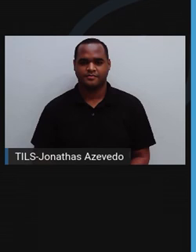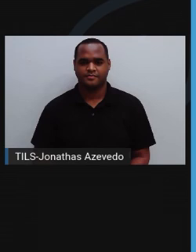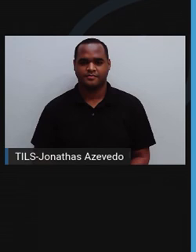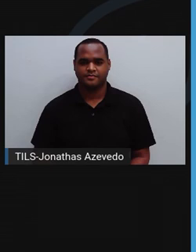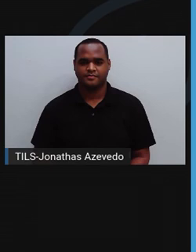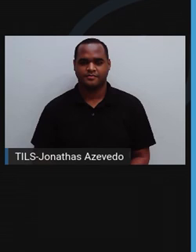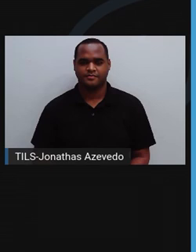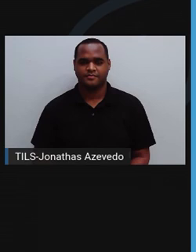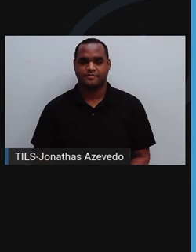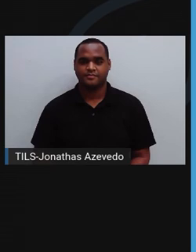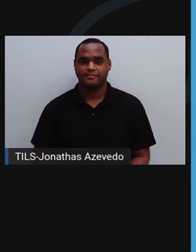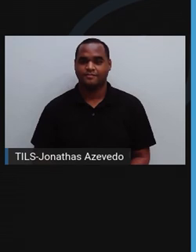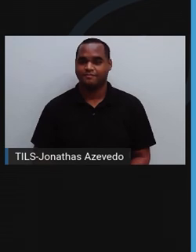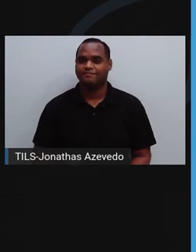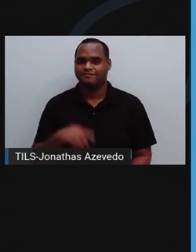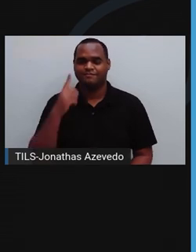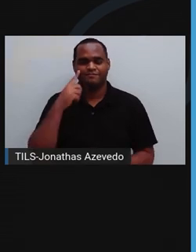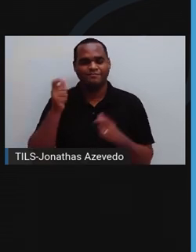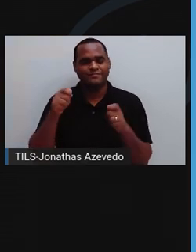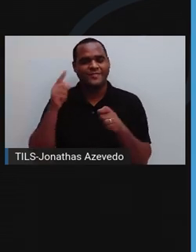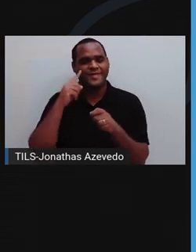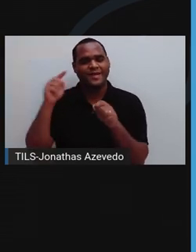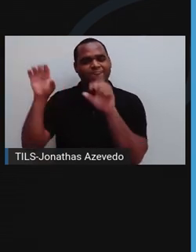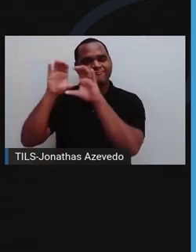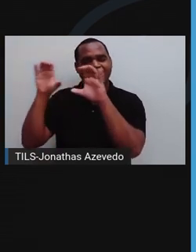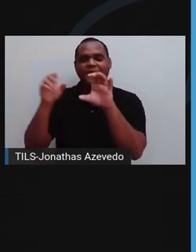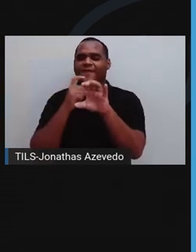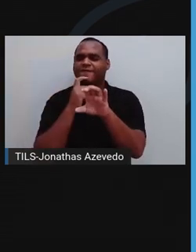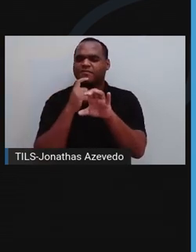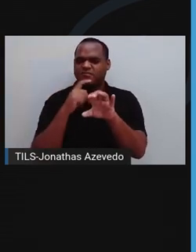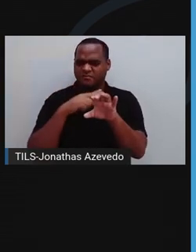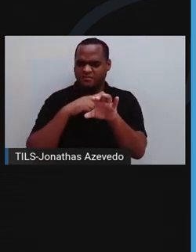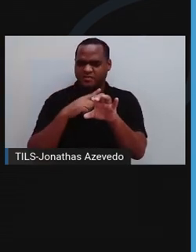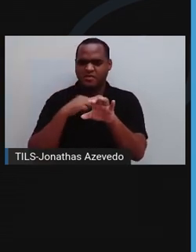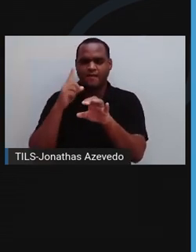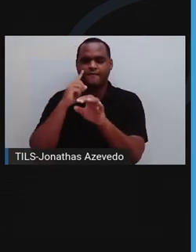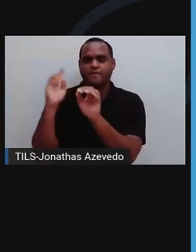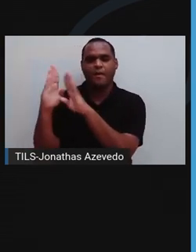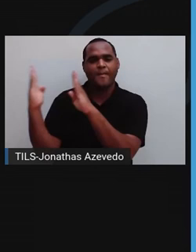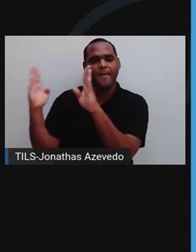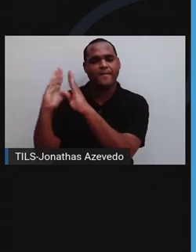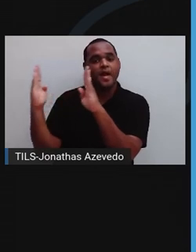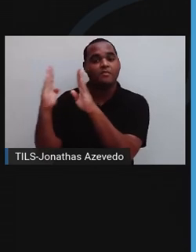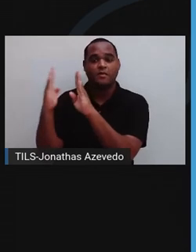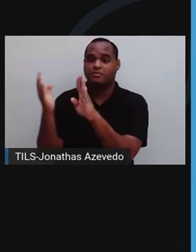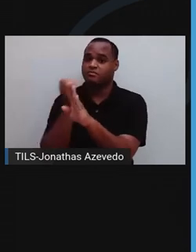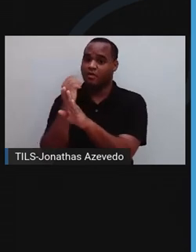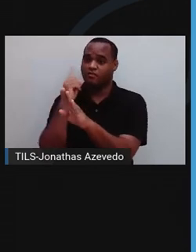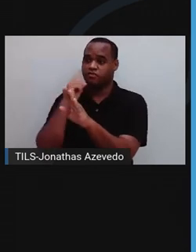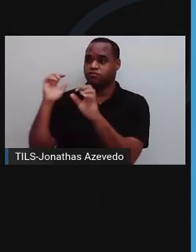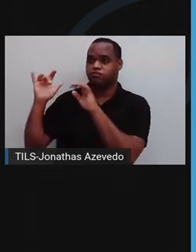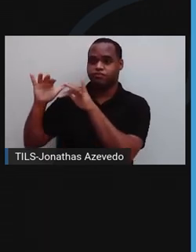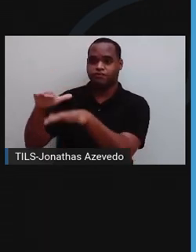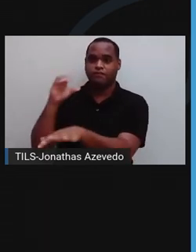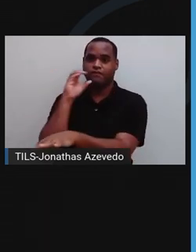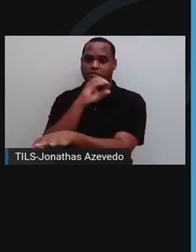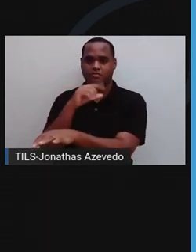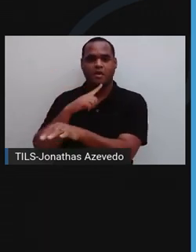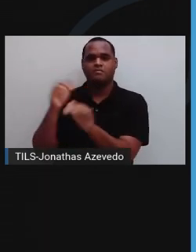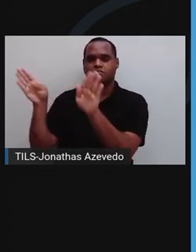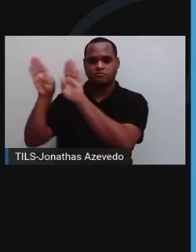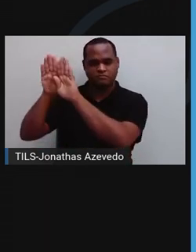Ainda bem que aqui você tem ar-condicionado, mas se você deixar a porta do jardim aberta, vai entrar calor. Vamos fechar. Não